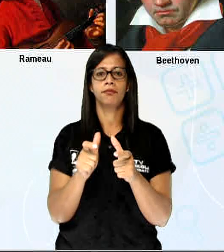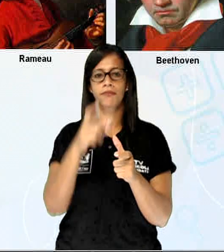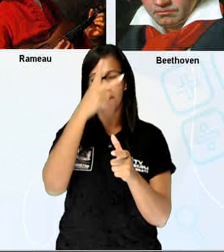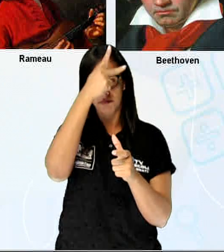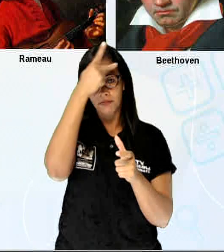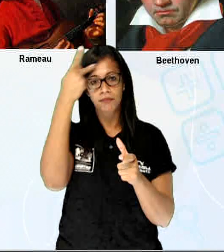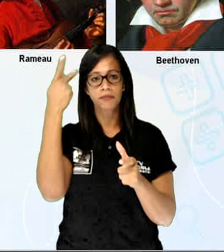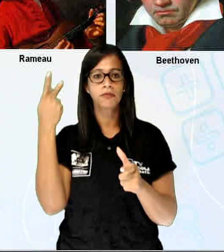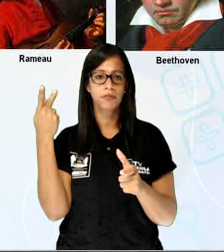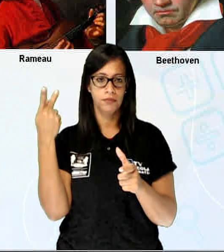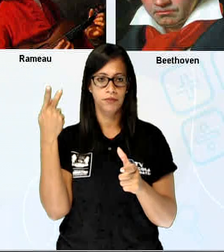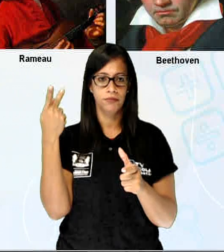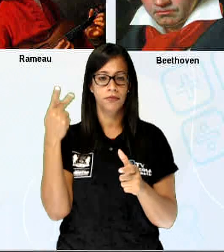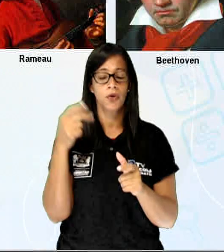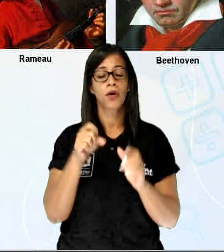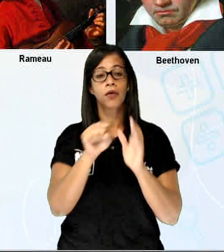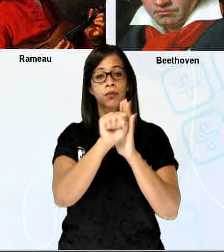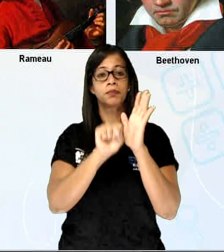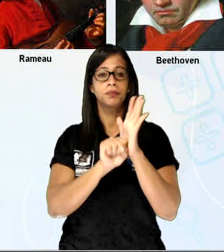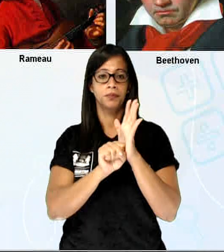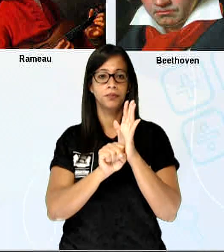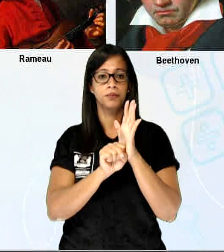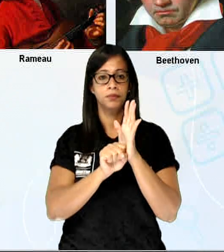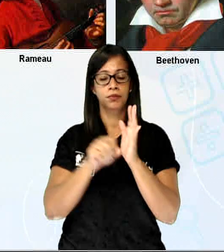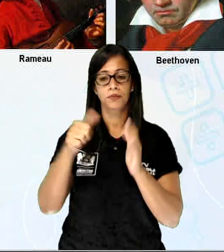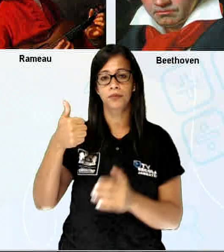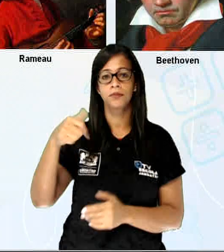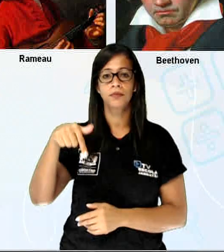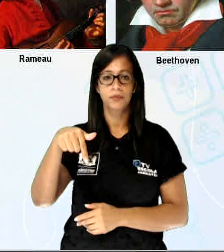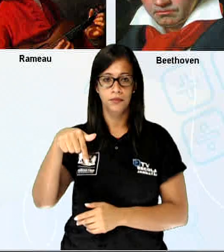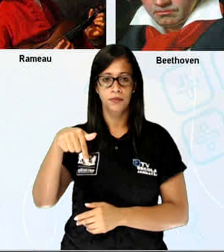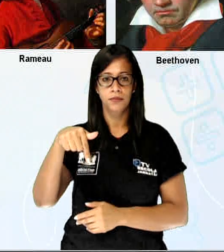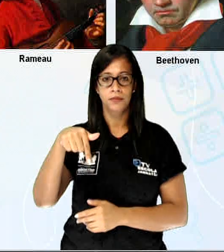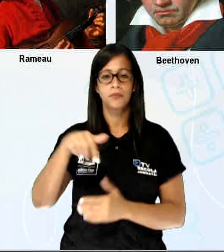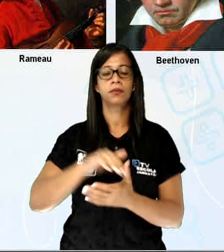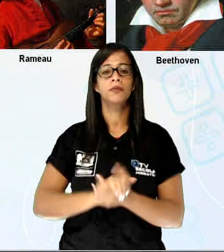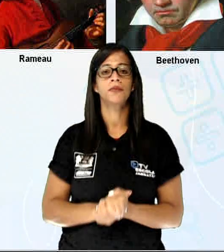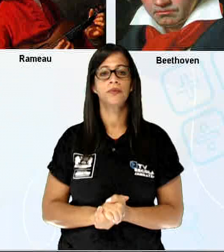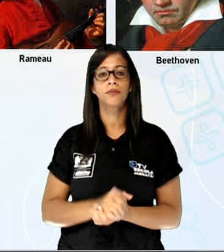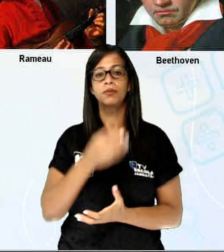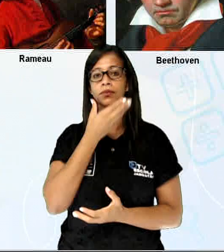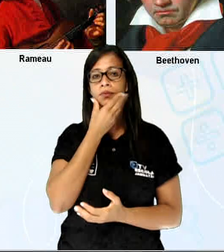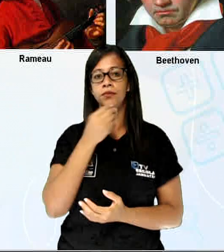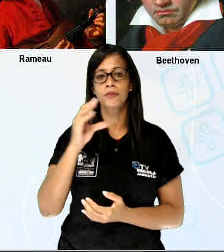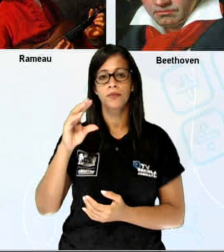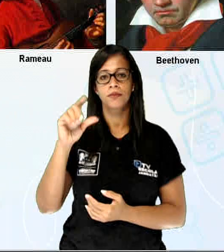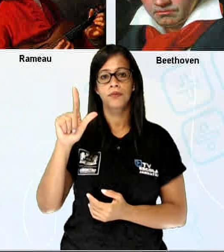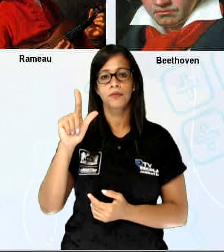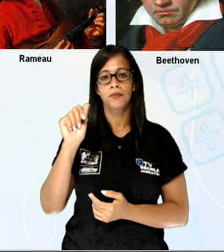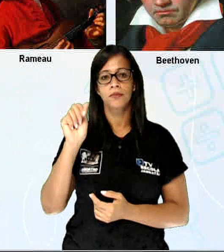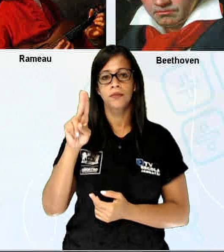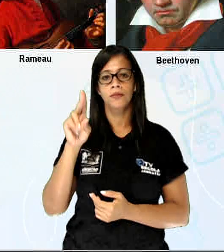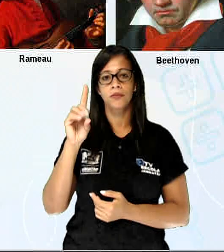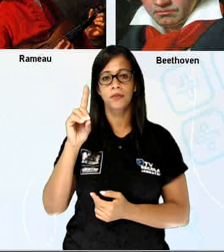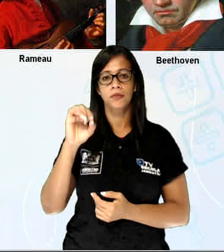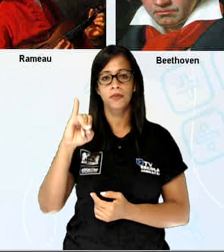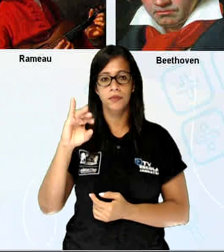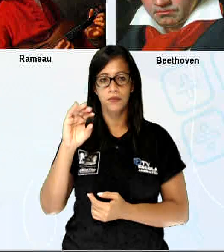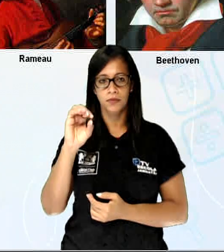XVII que o compositor Cláudio Monteverdi aumentou para 36 o número de